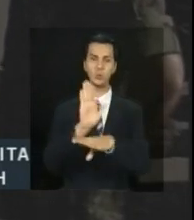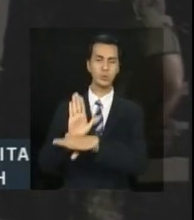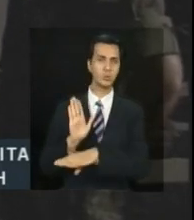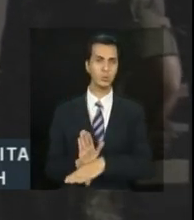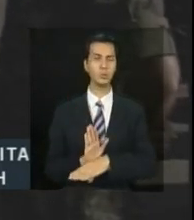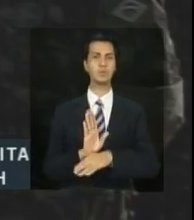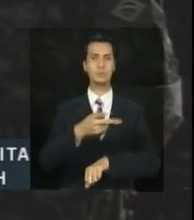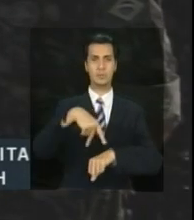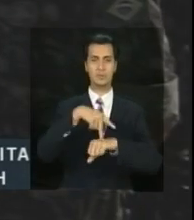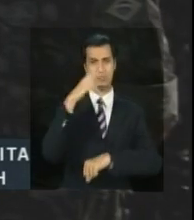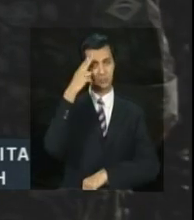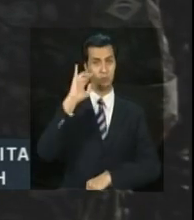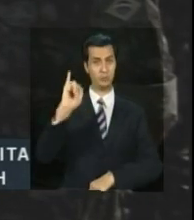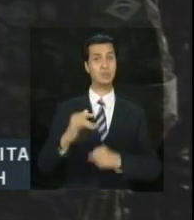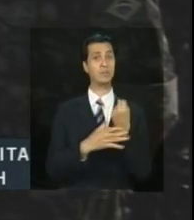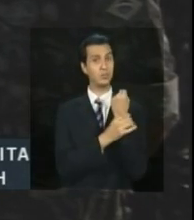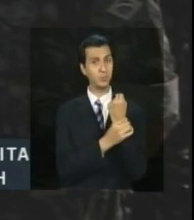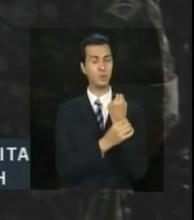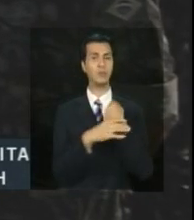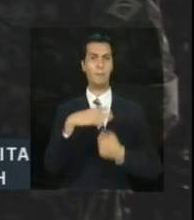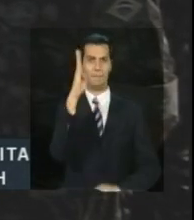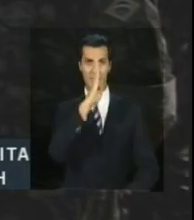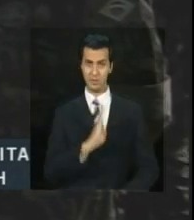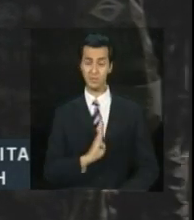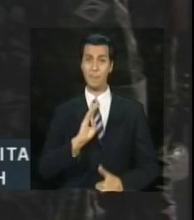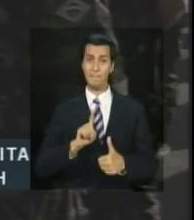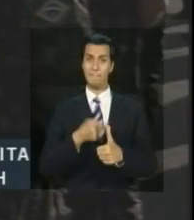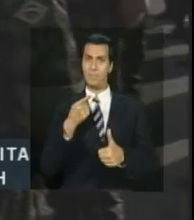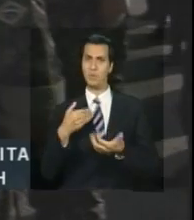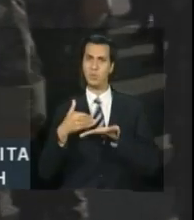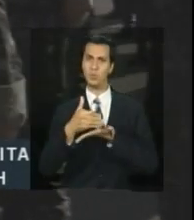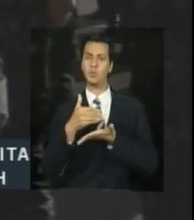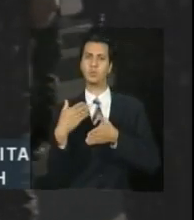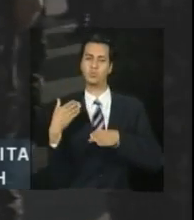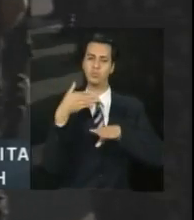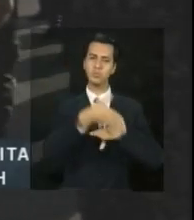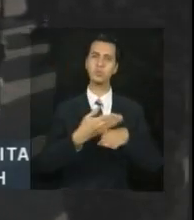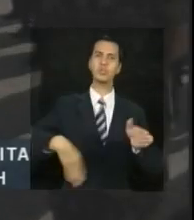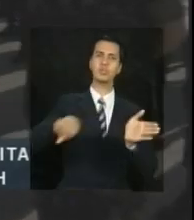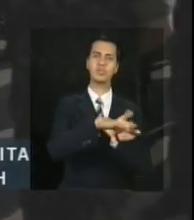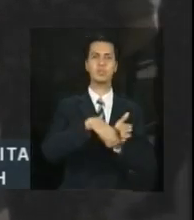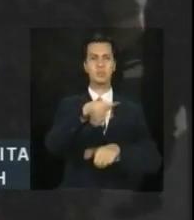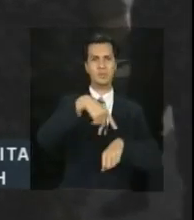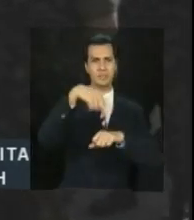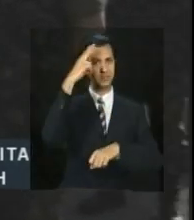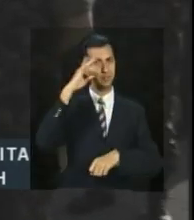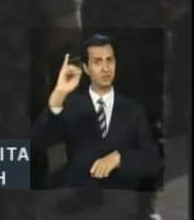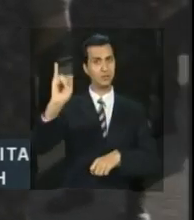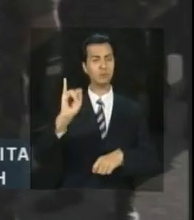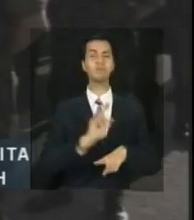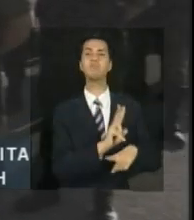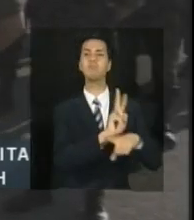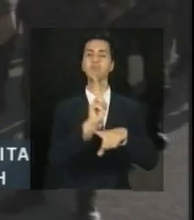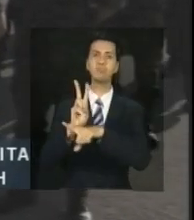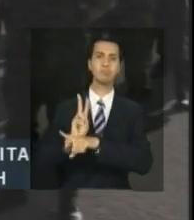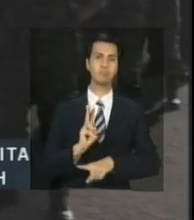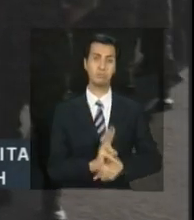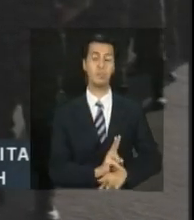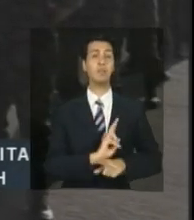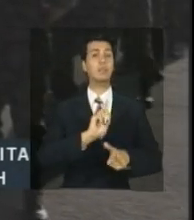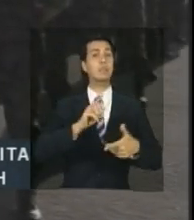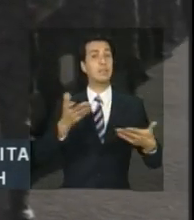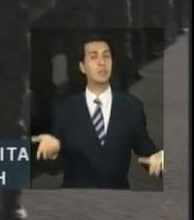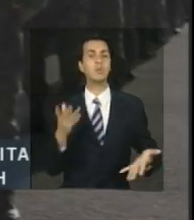tropas brasileiras foram as primeiras a chegar ao Haiti para assumir suas funções. A partir daí, passaram a desempenhar